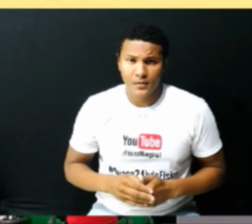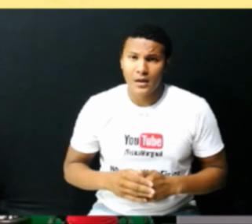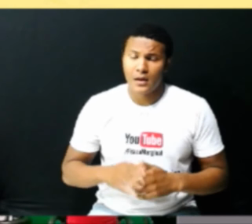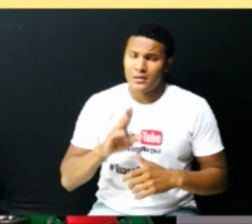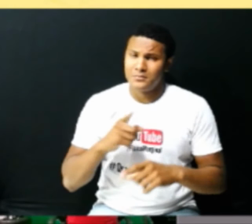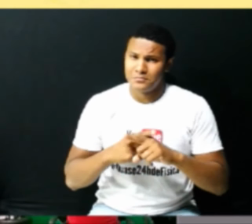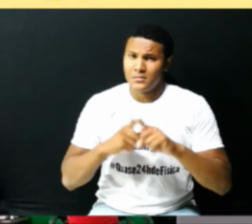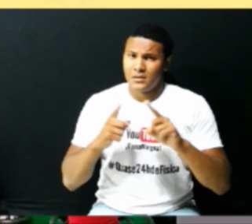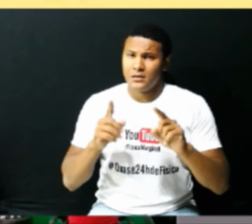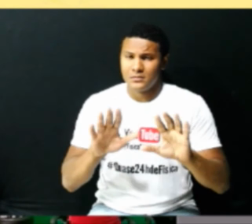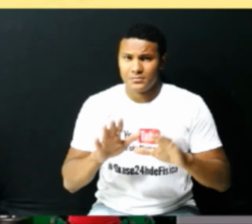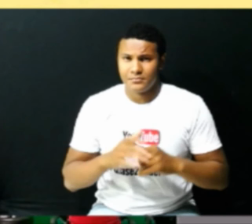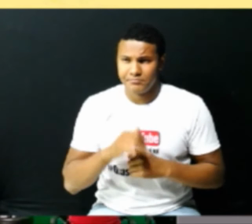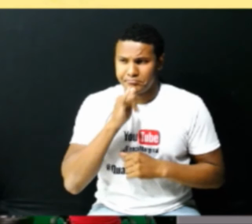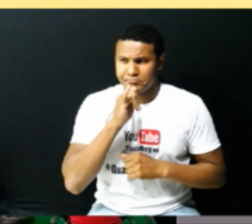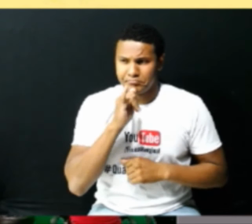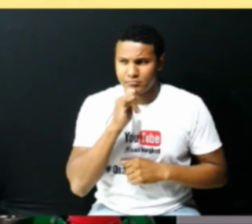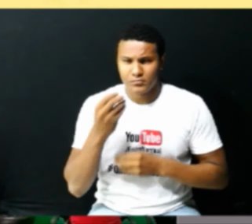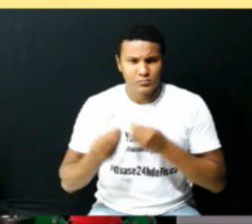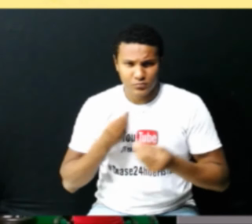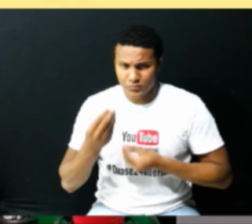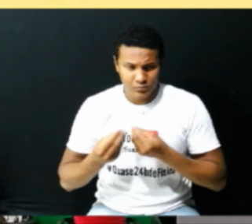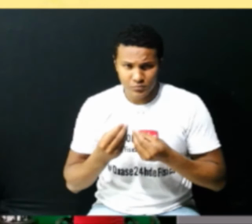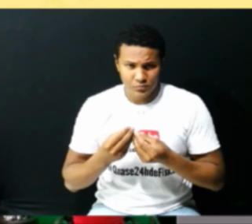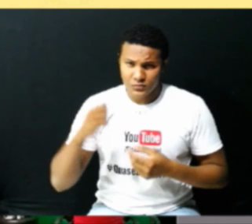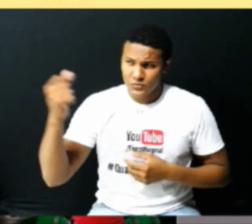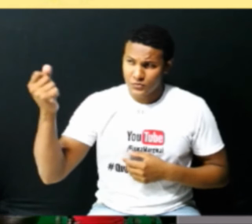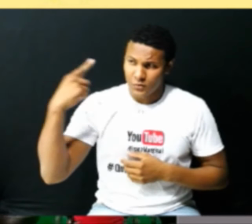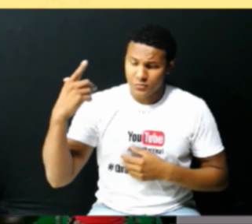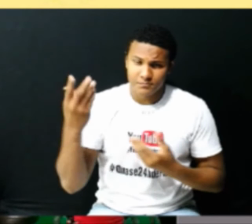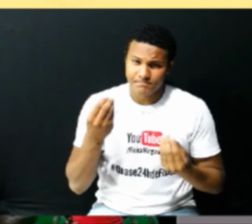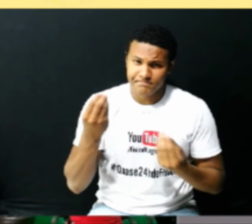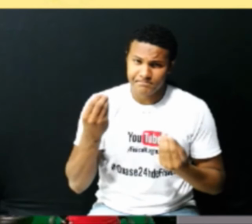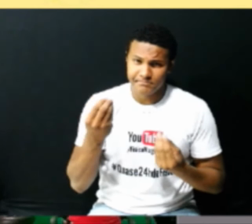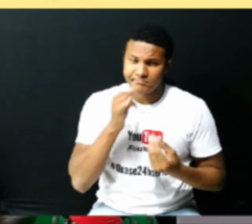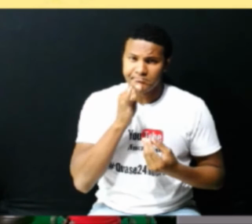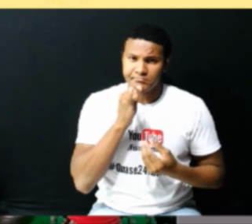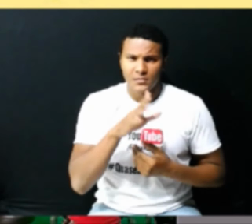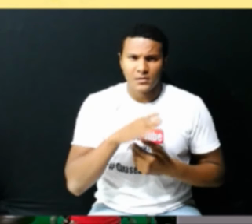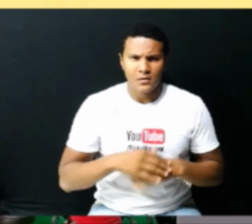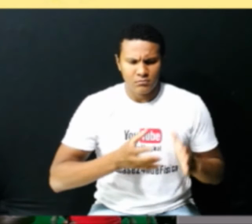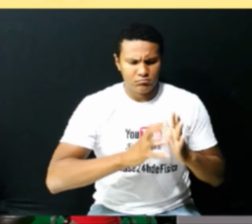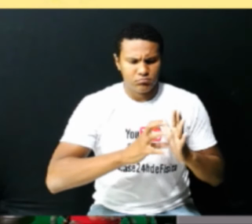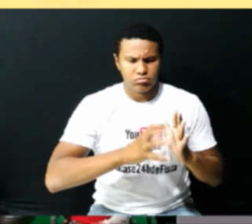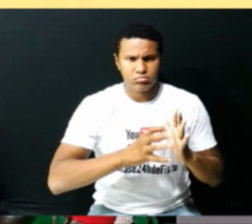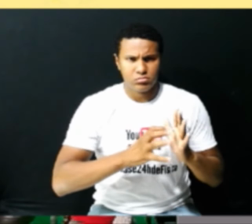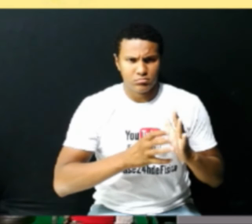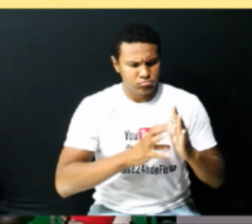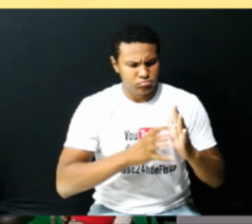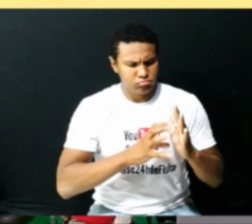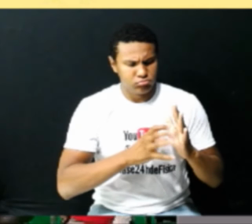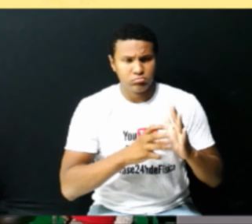causa nenhum efeito. A energia solar diretamente num gerador que utiliza o princípio da indução eletromagnética